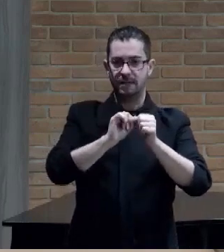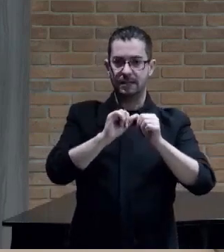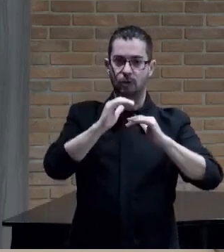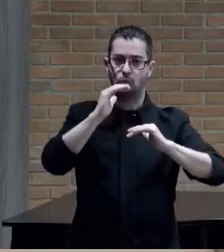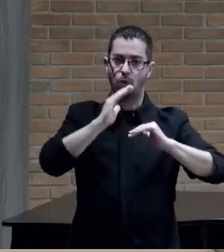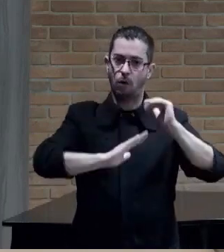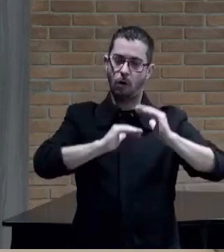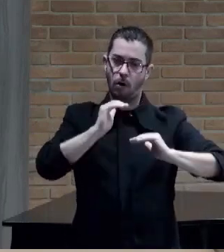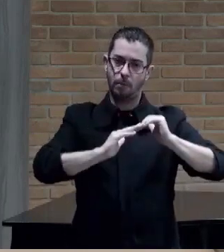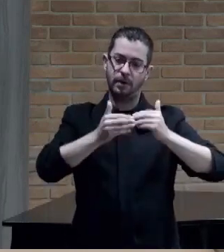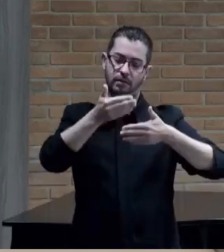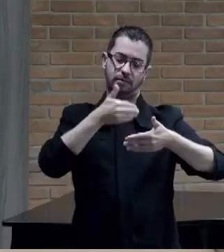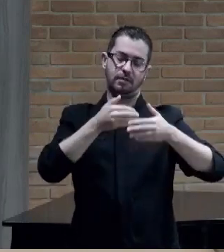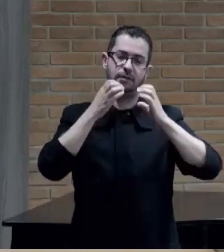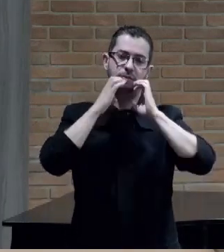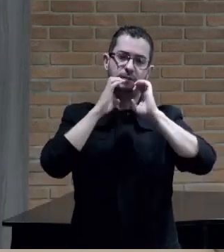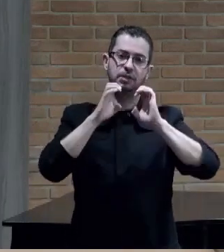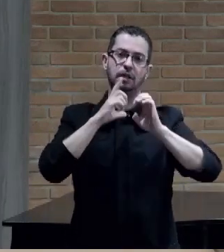que creem.